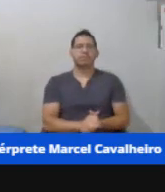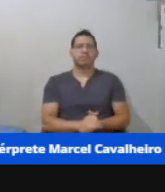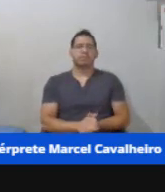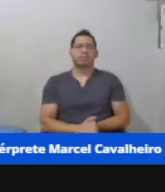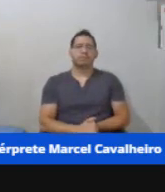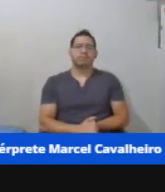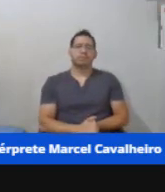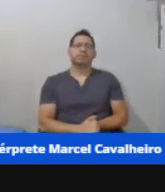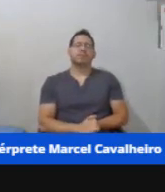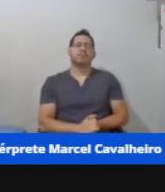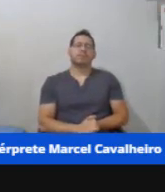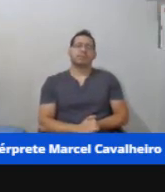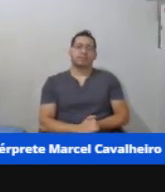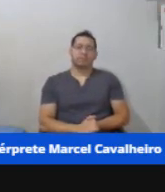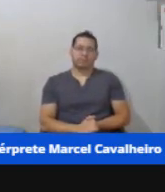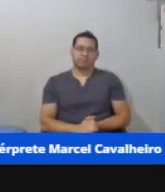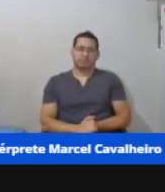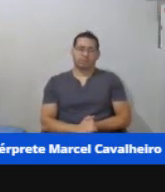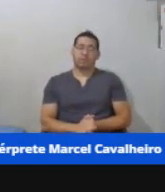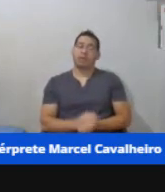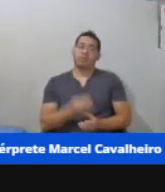Bem, procurarei ser breve.